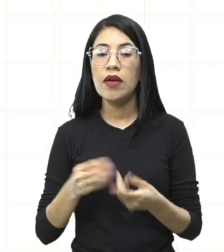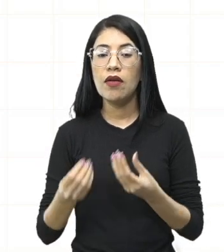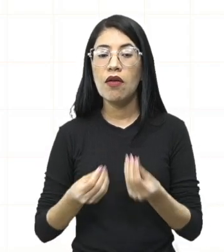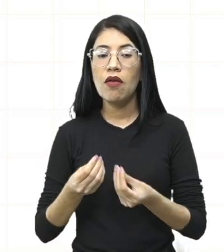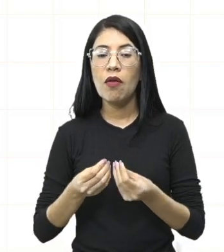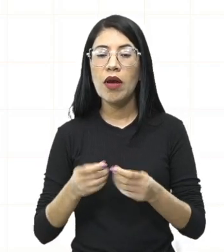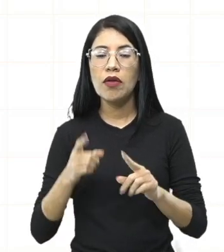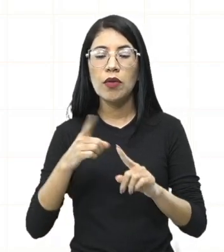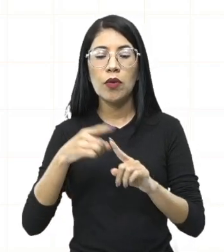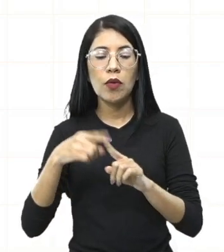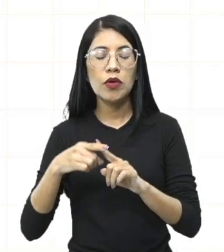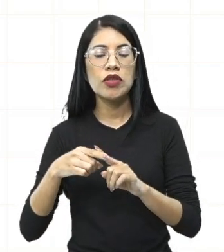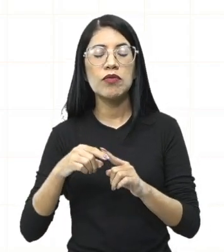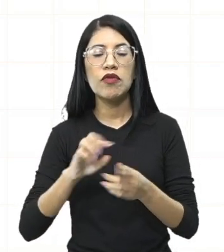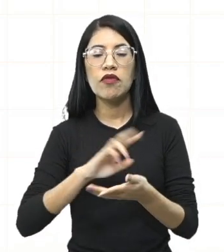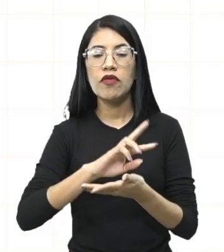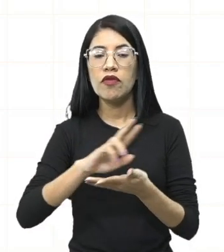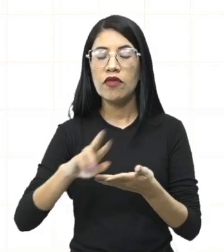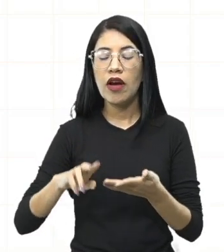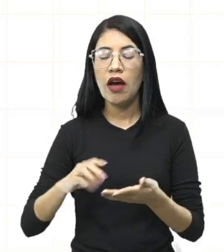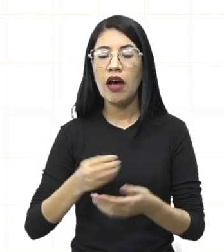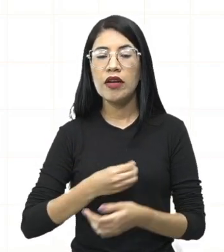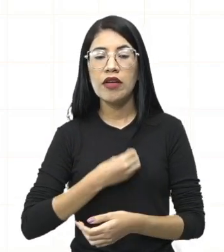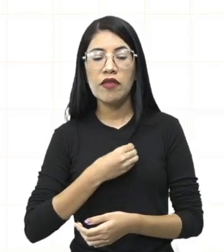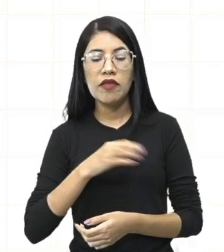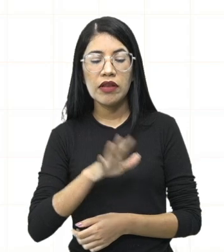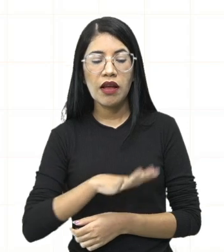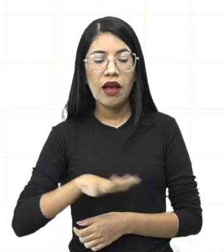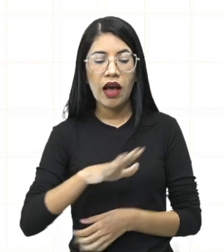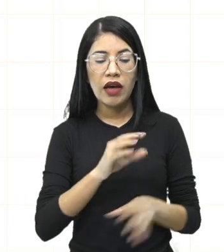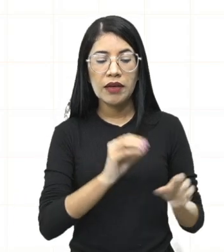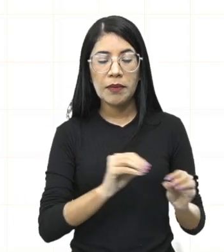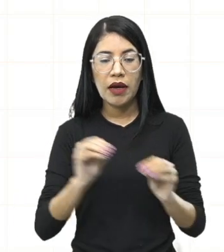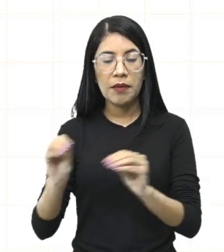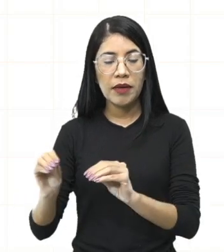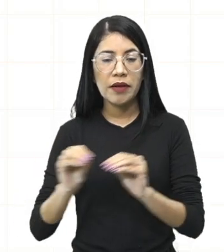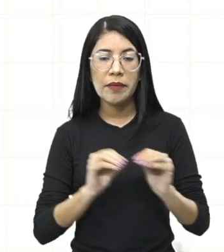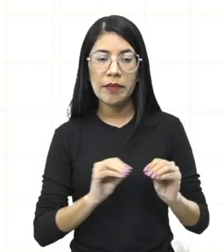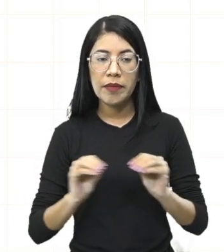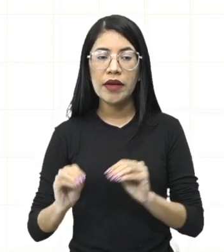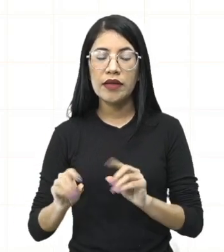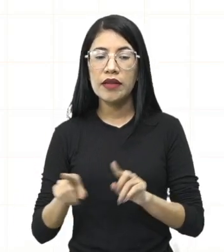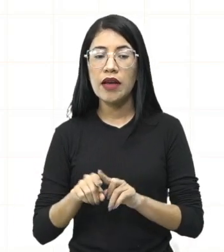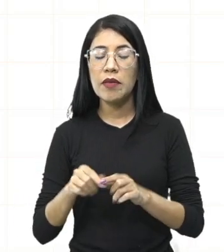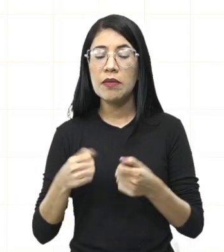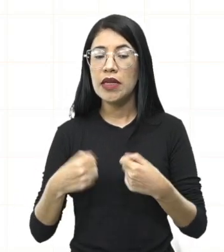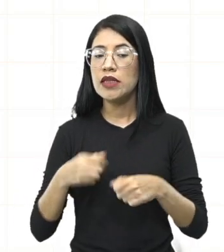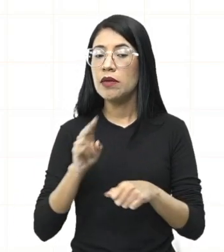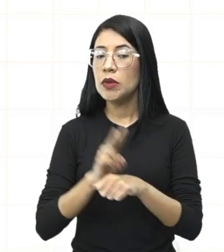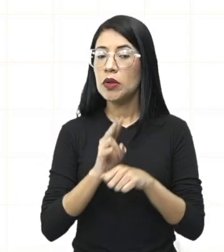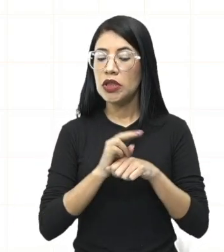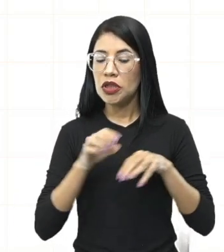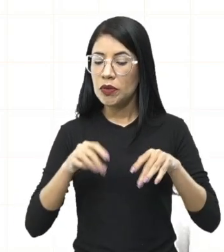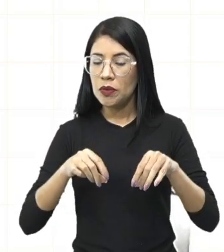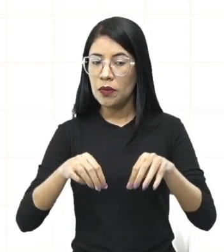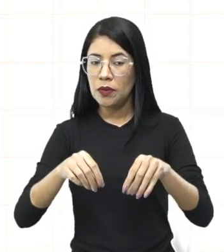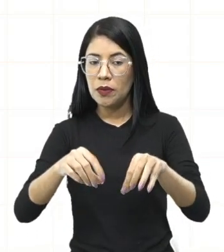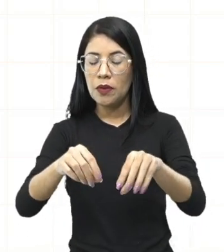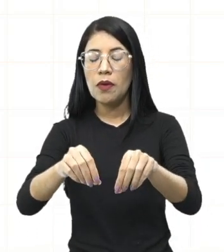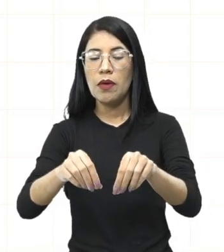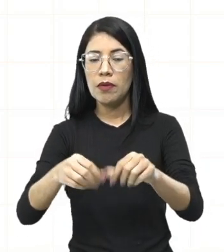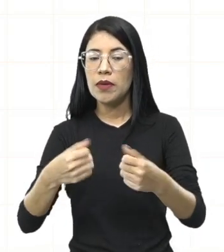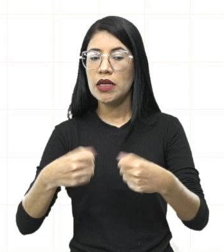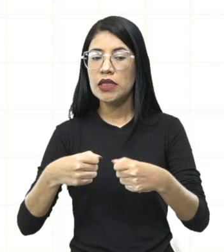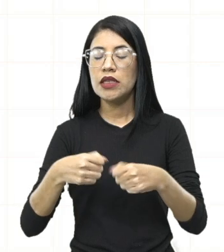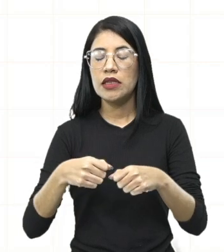das espécies de uma área para outra, dentro desse fluxo. Nós temos aqui também a proteção do solo, né, que a gente viu ali